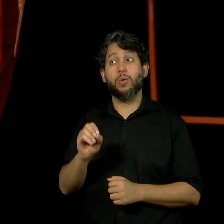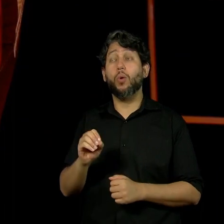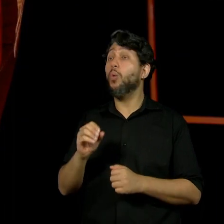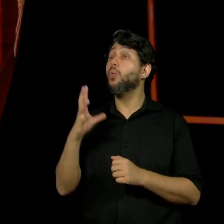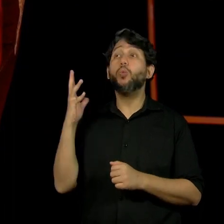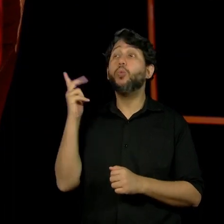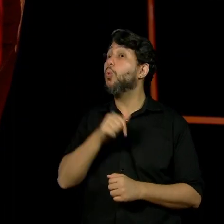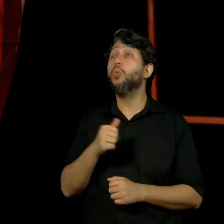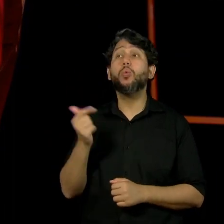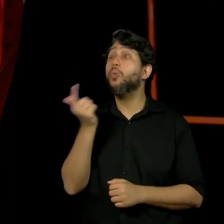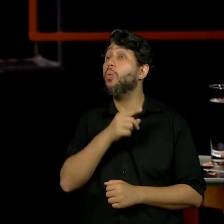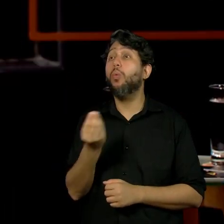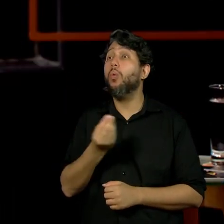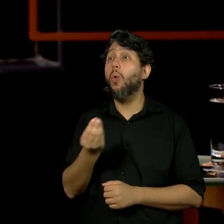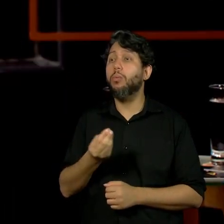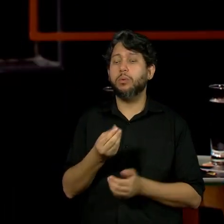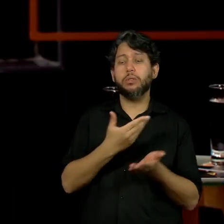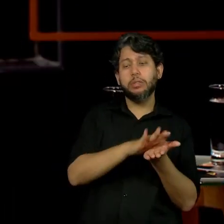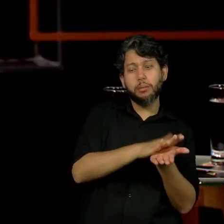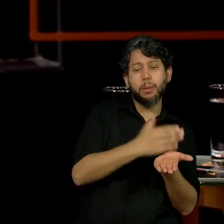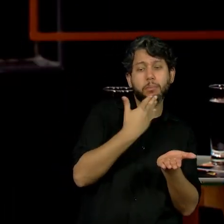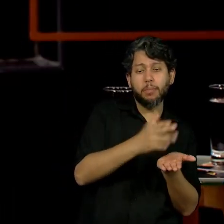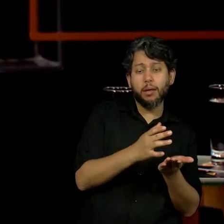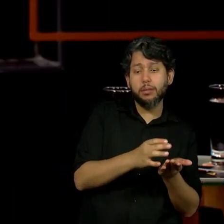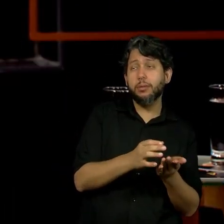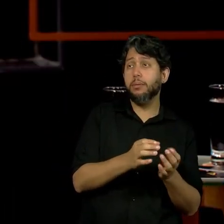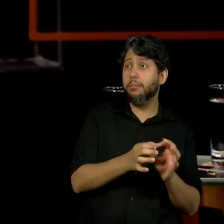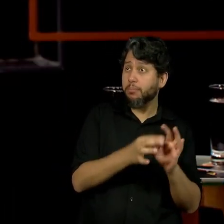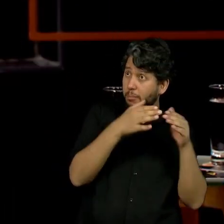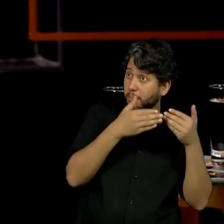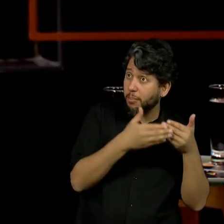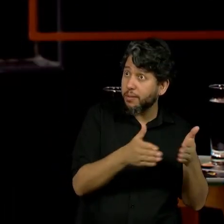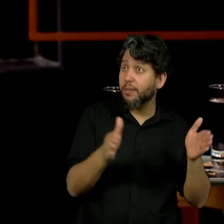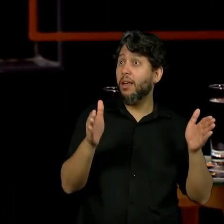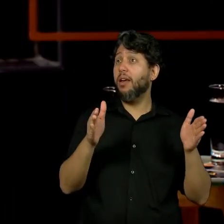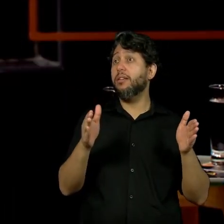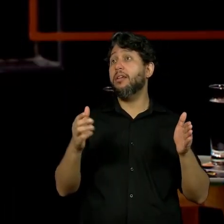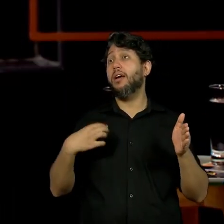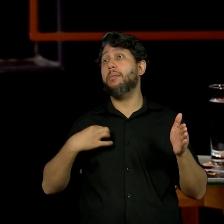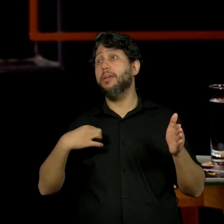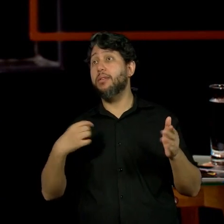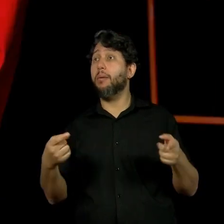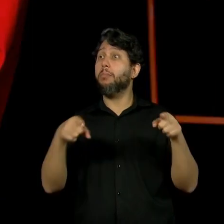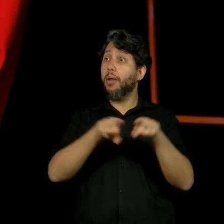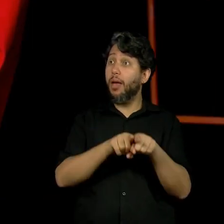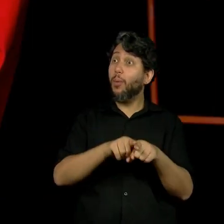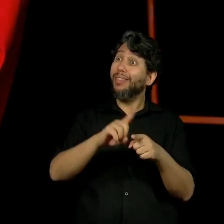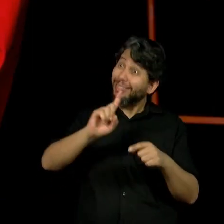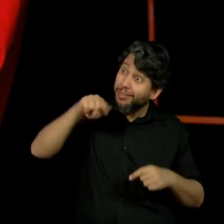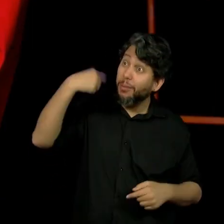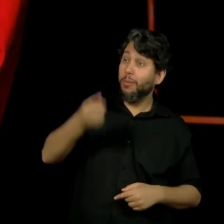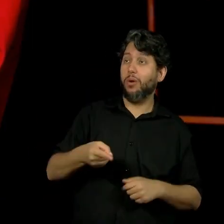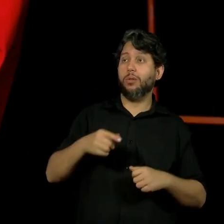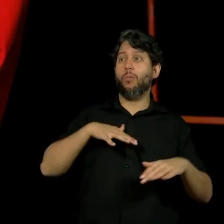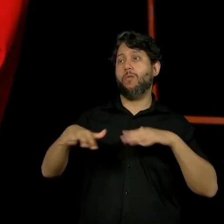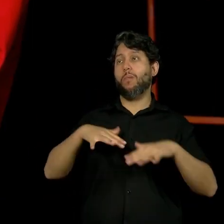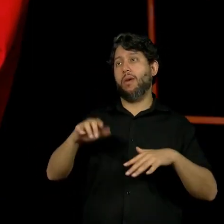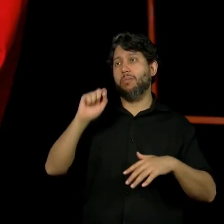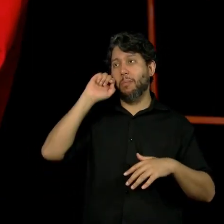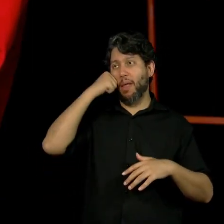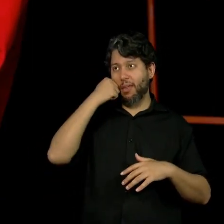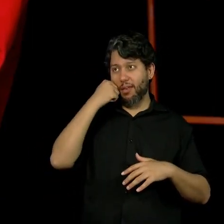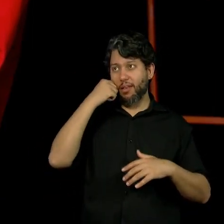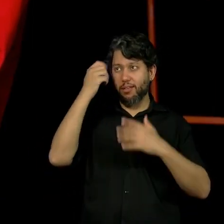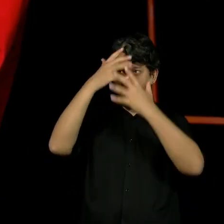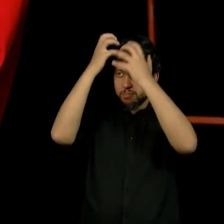em conjunto, o Samba Pé de Passagem com a Camisa Verde e Branco. E, na sequência, vem esse movimento Black. Mas esse movimento, então, a gente